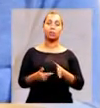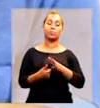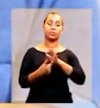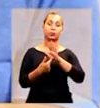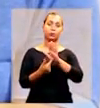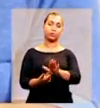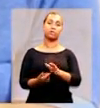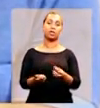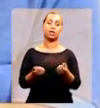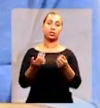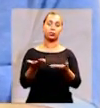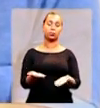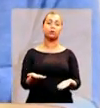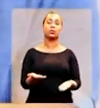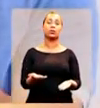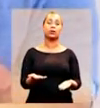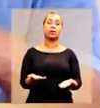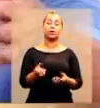ter sido